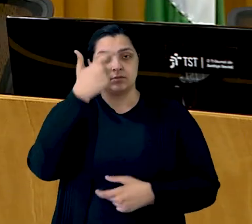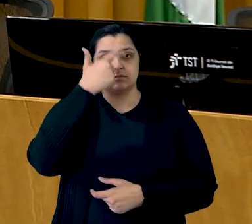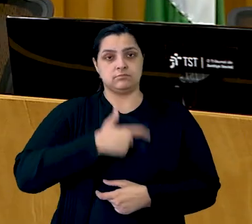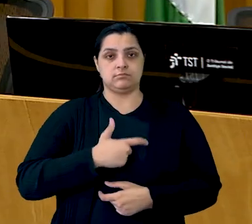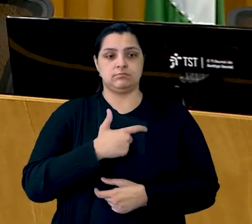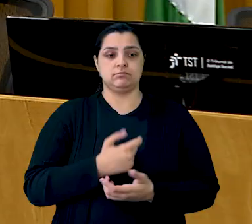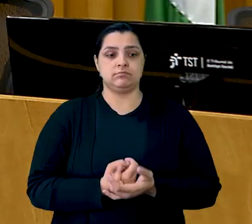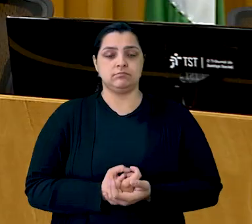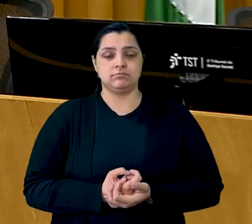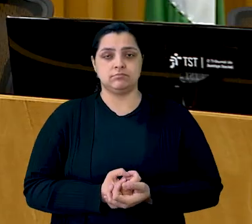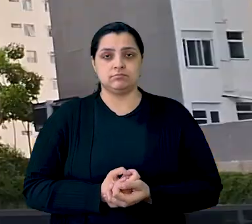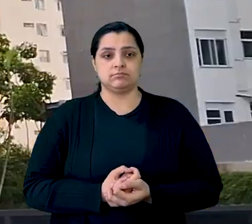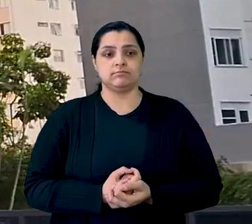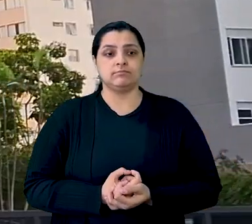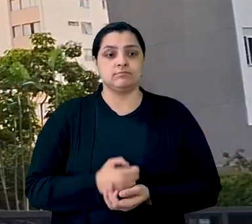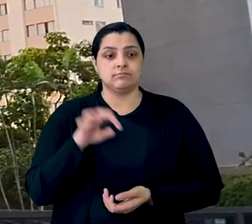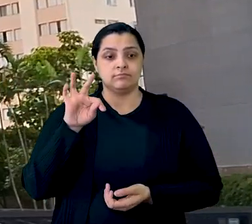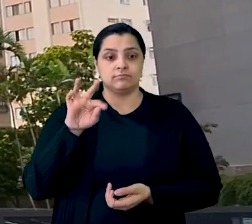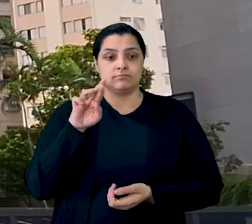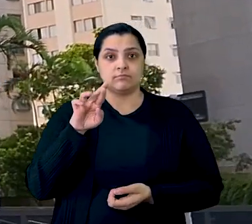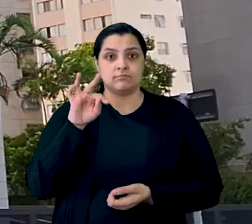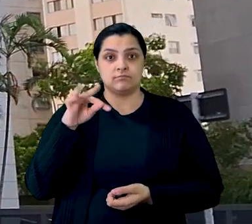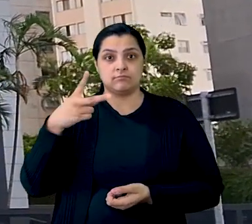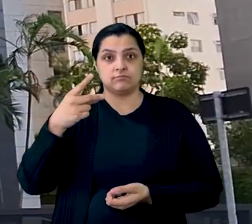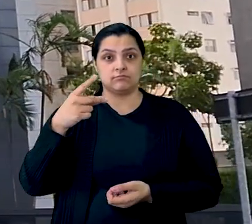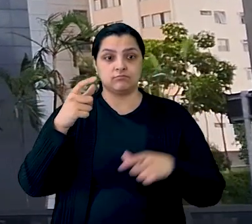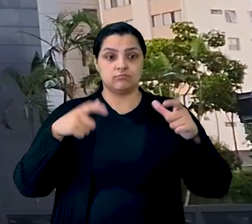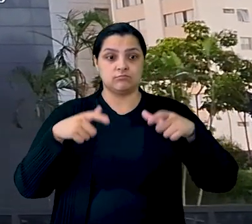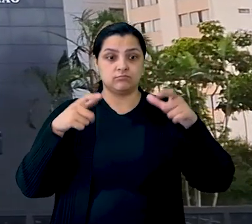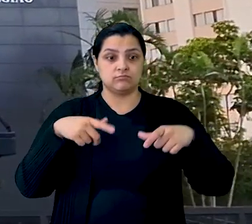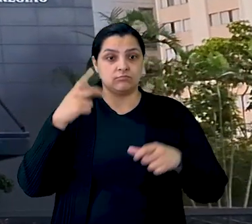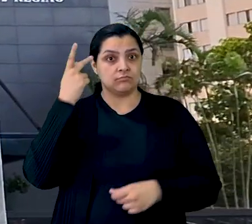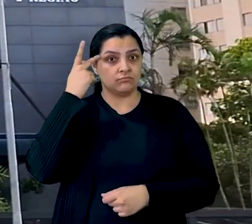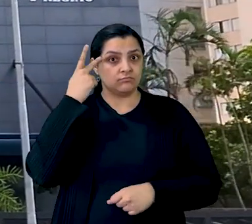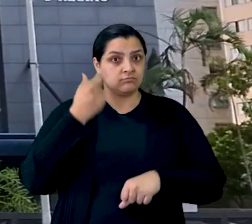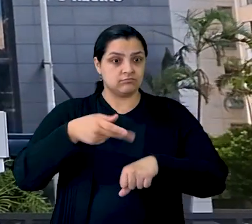da condição de saúde. O Tribunal Regional do Trabalho